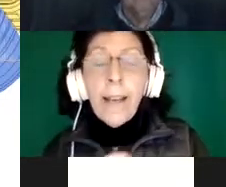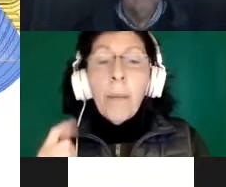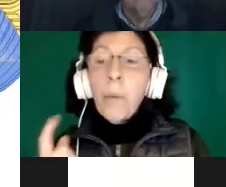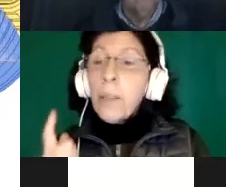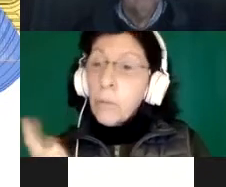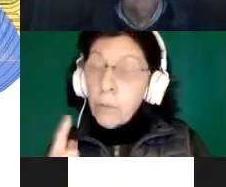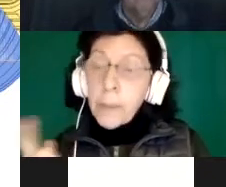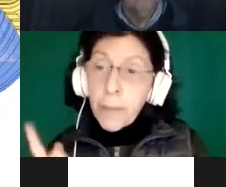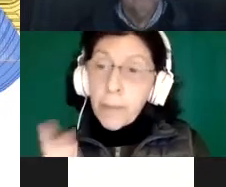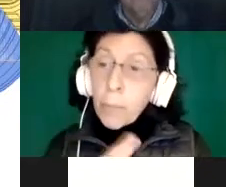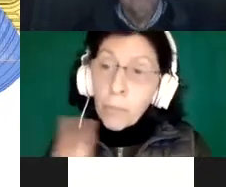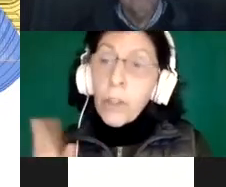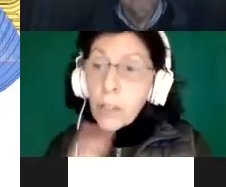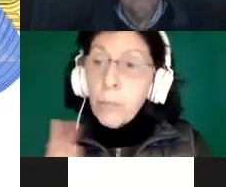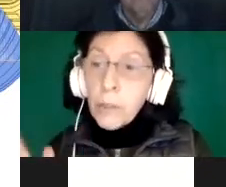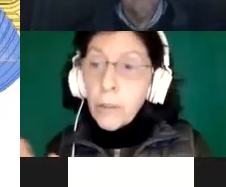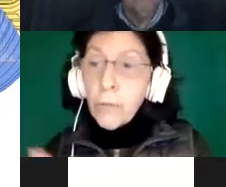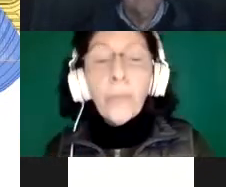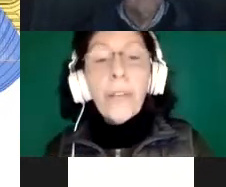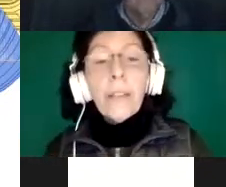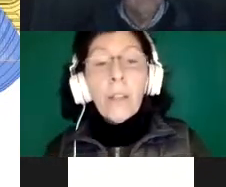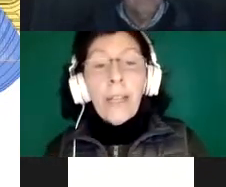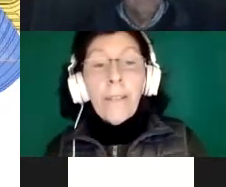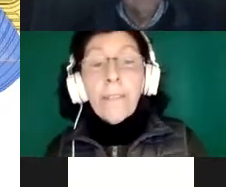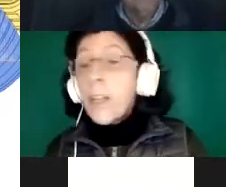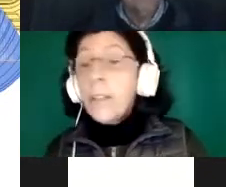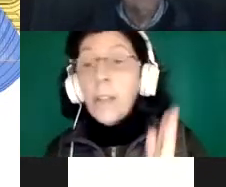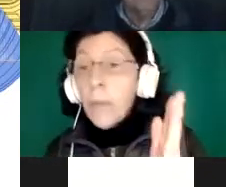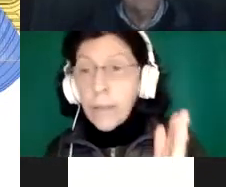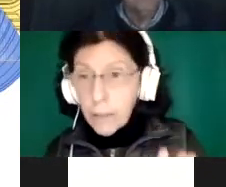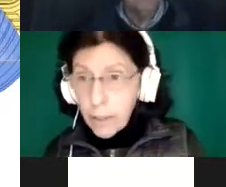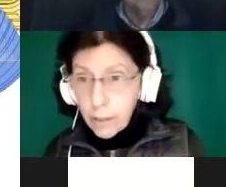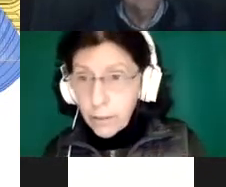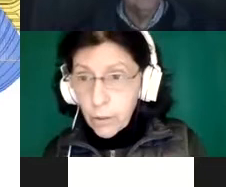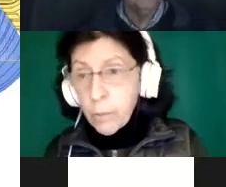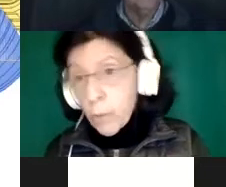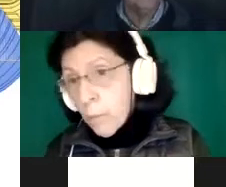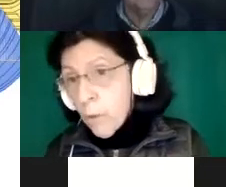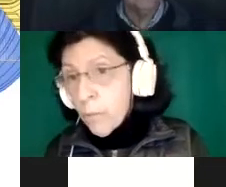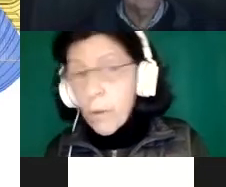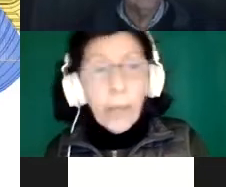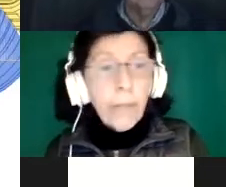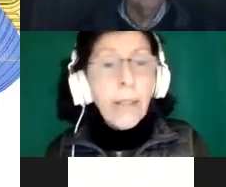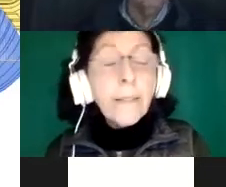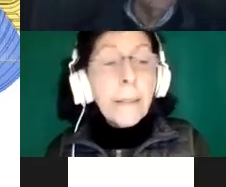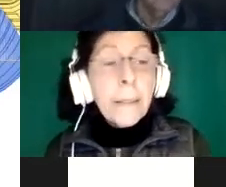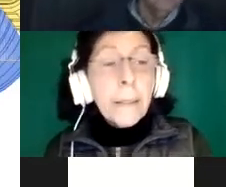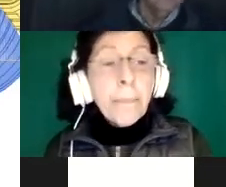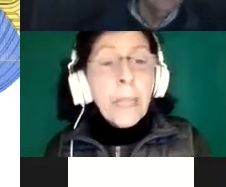fachada, podem inclusive perceber opções de modelação que foram feitas. A fachada não é vertical, como é